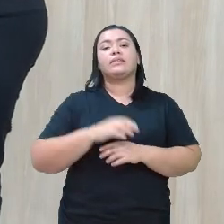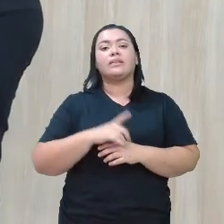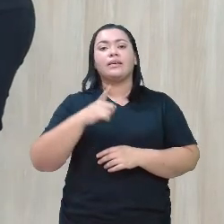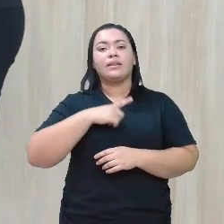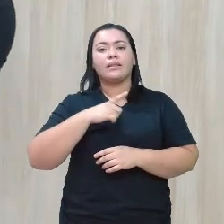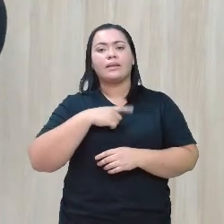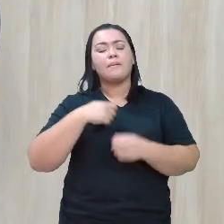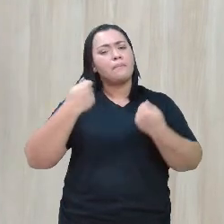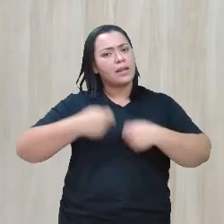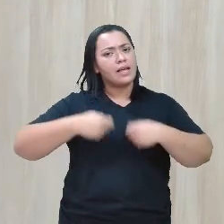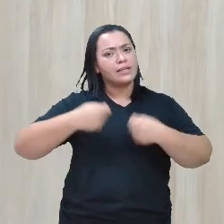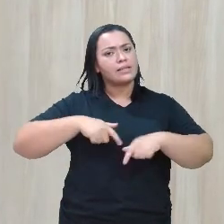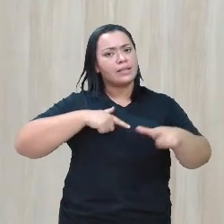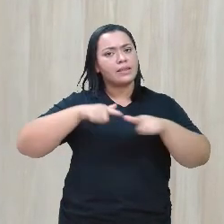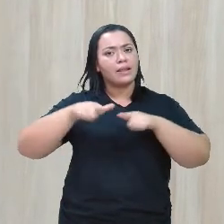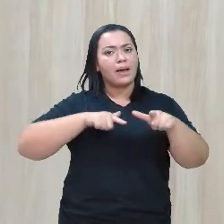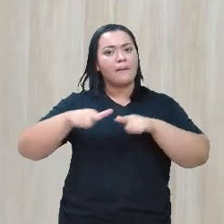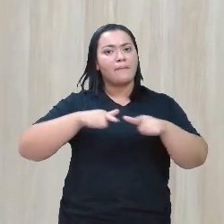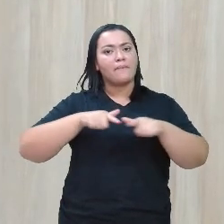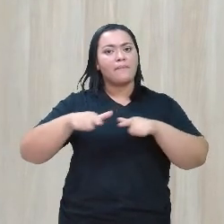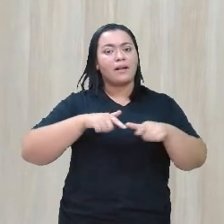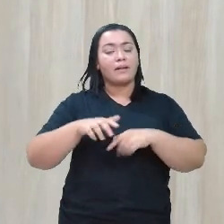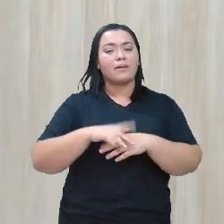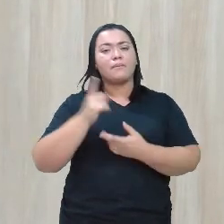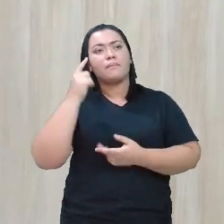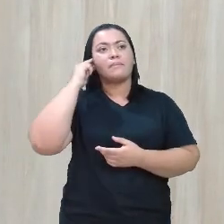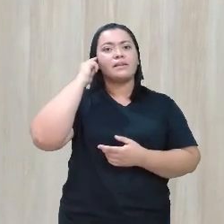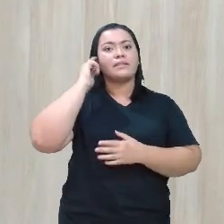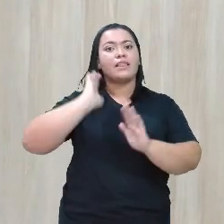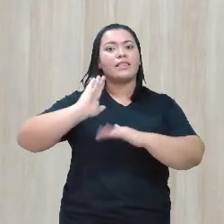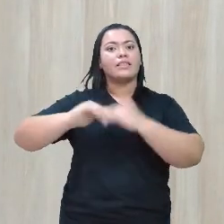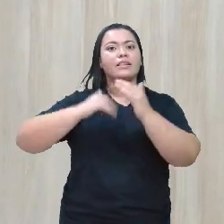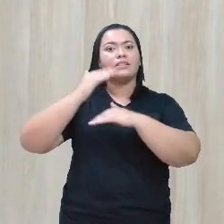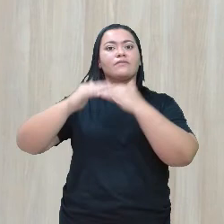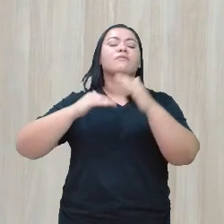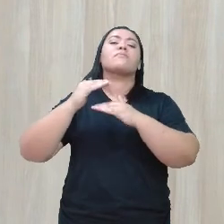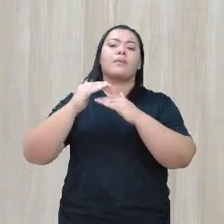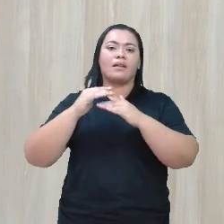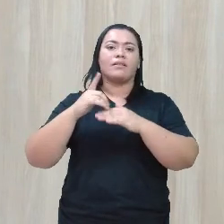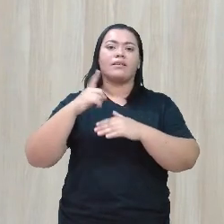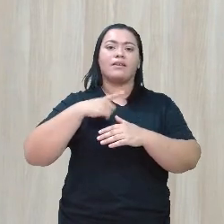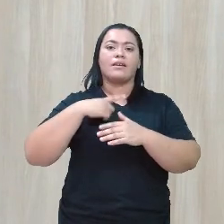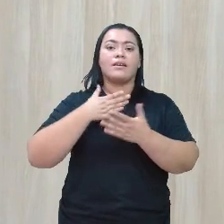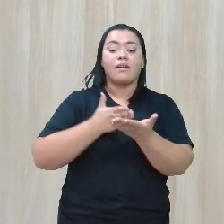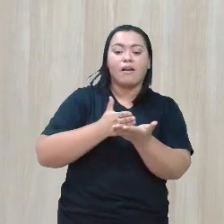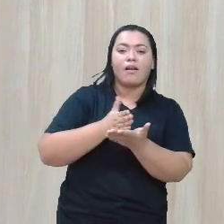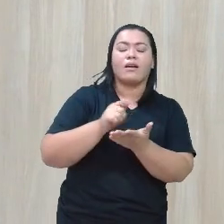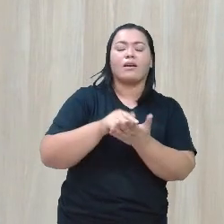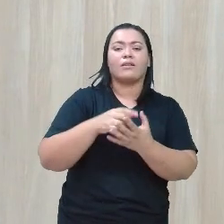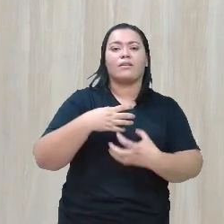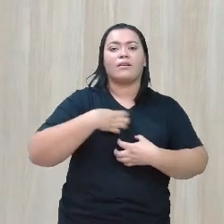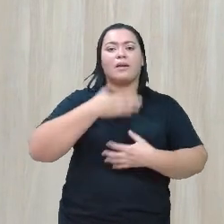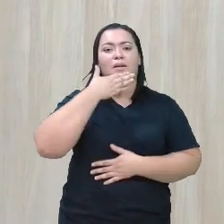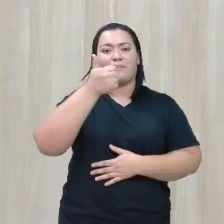que precisam ser trabalhadas quando a gente pensa em desenvolvimento global no viés do bem-estar.